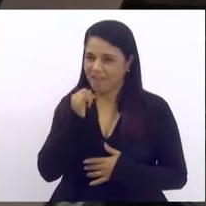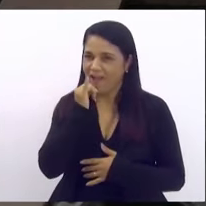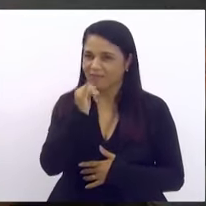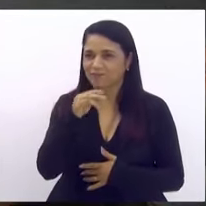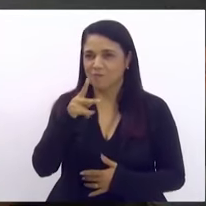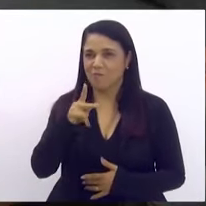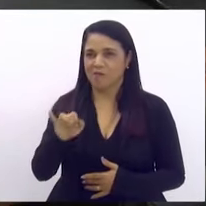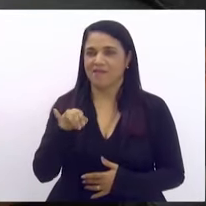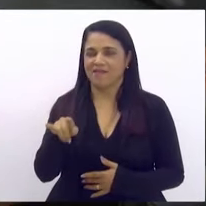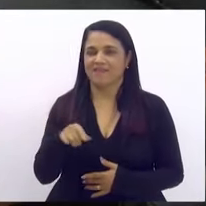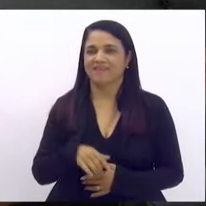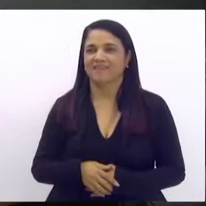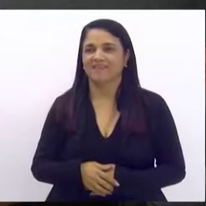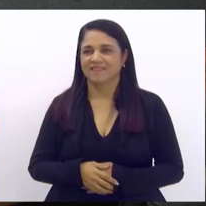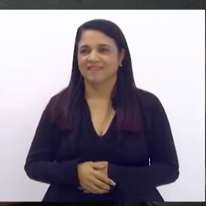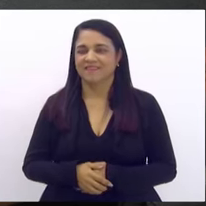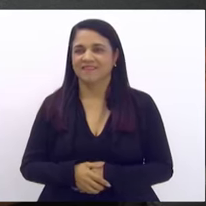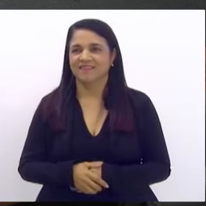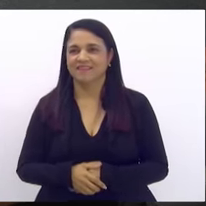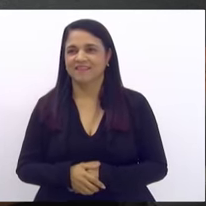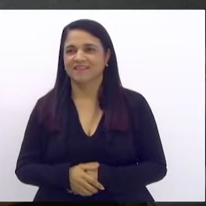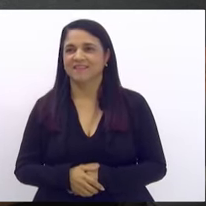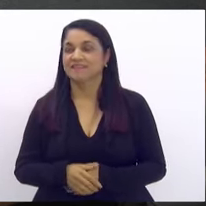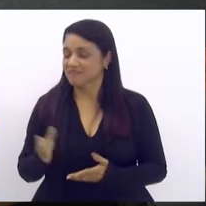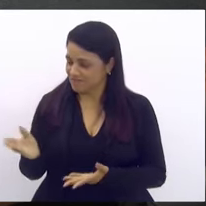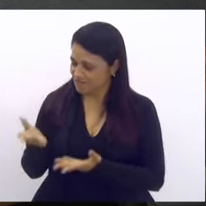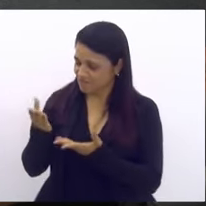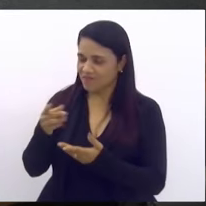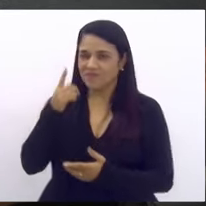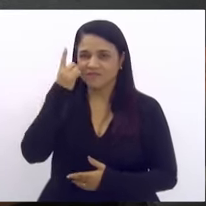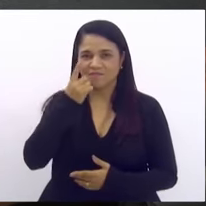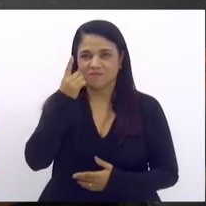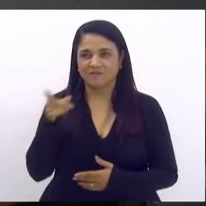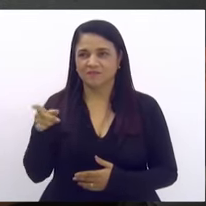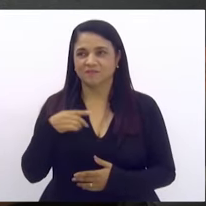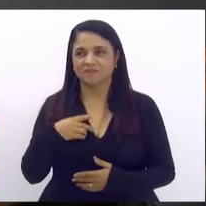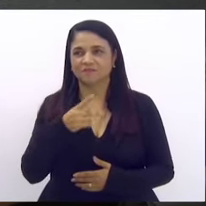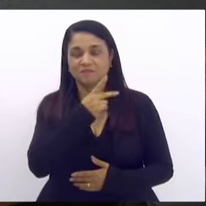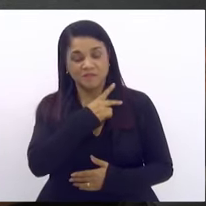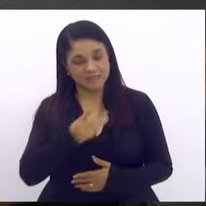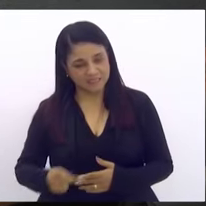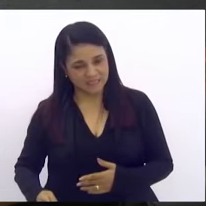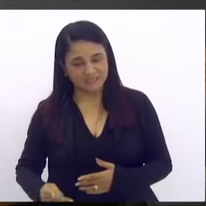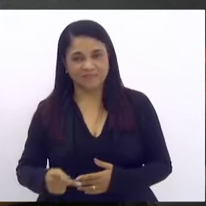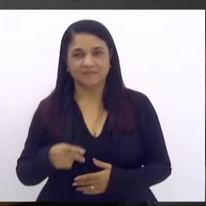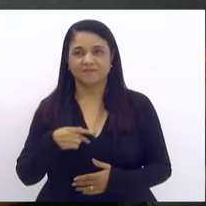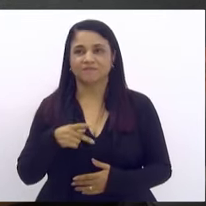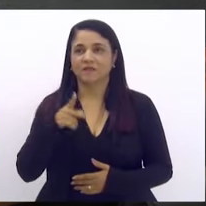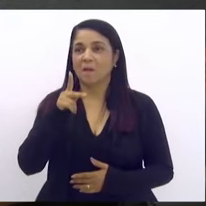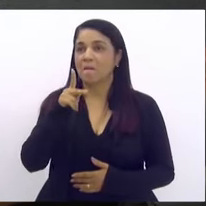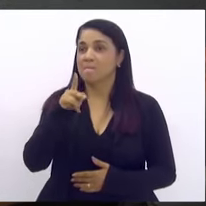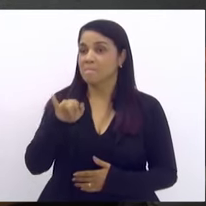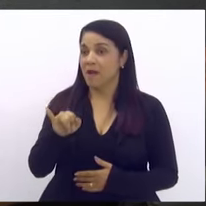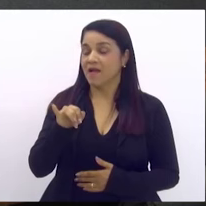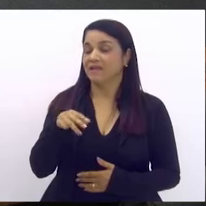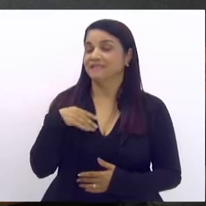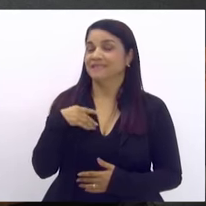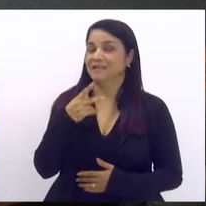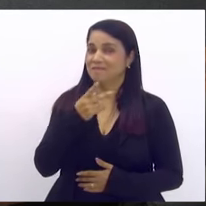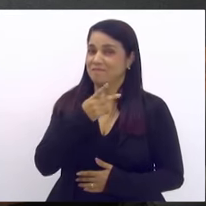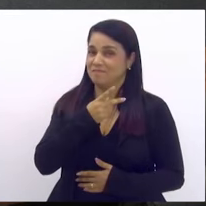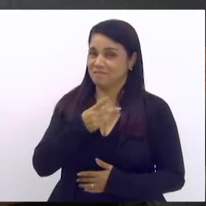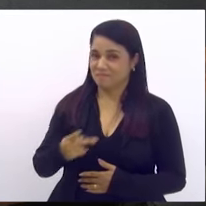verdade deputada tempo é seu senhora presidenta senhor pai da presidenta que